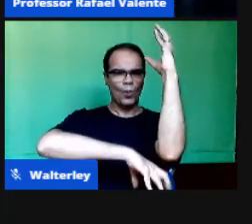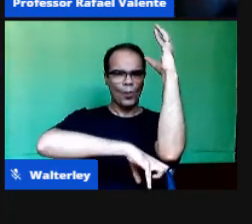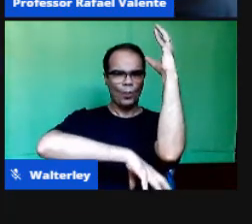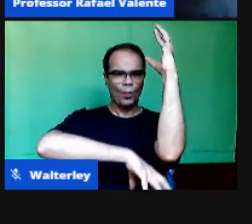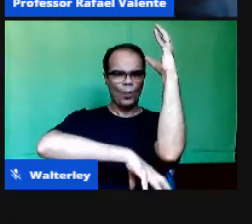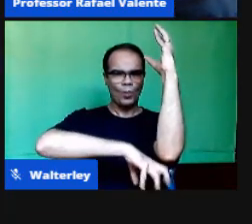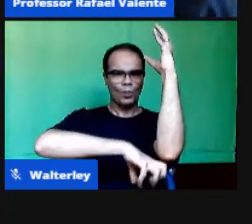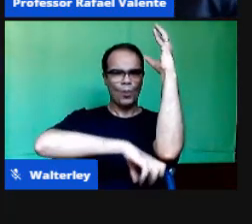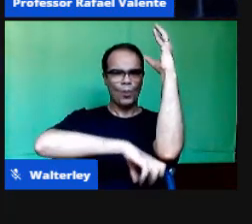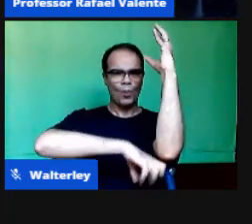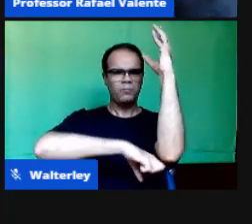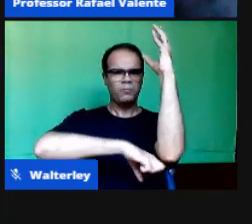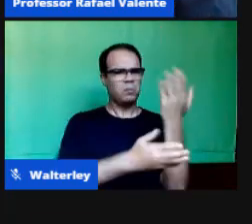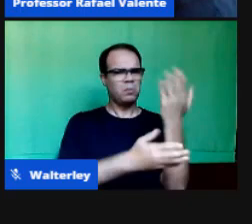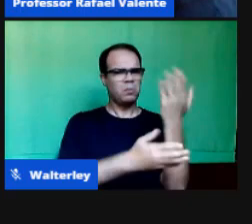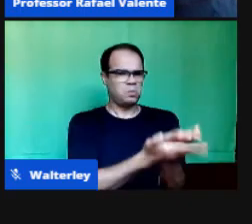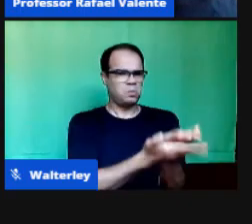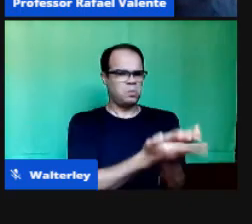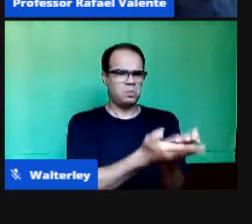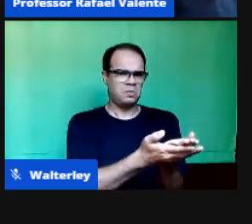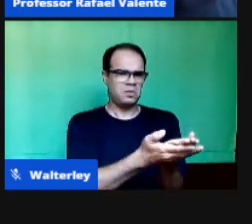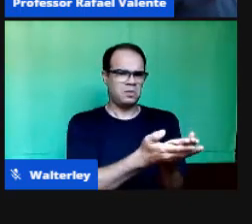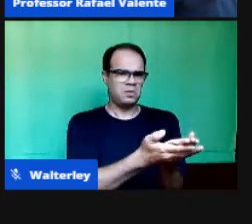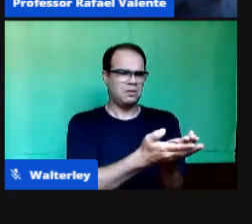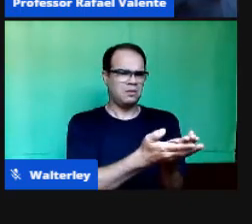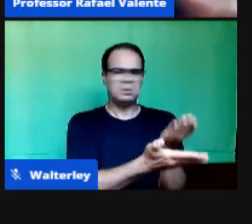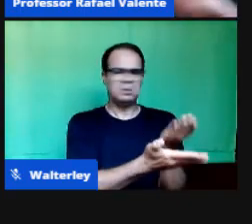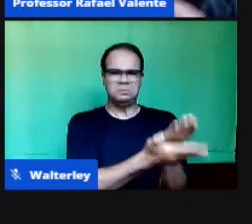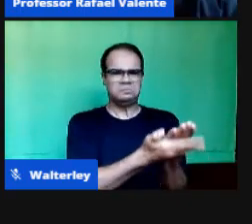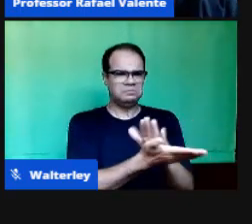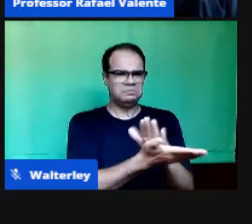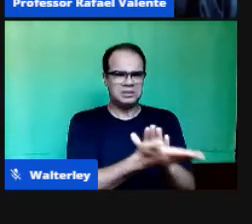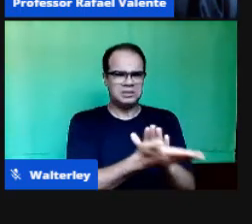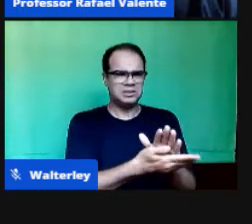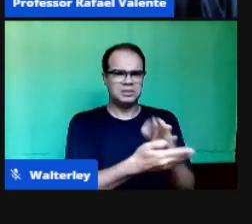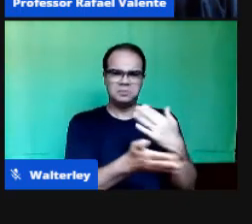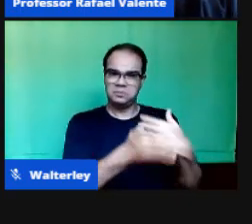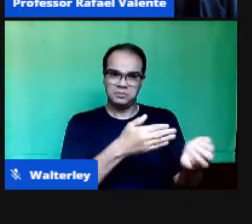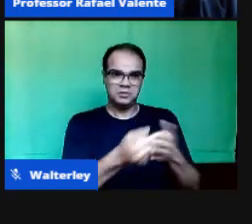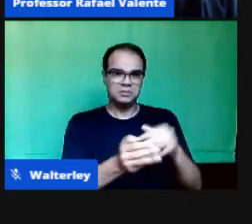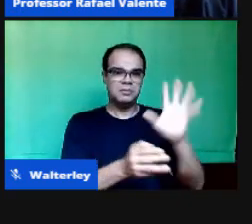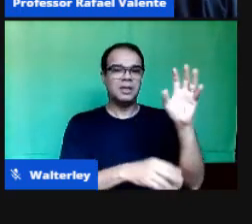independente de estudar ou não inteligência emocional. Pode soltar mais um.